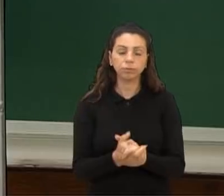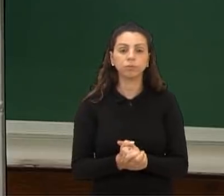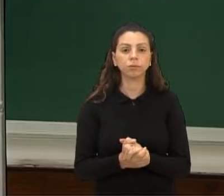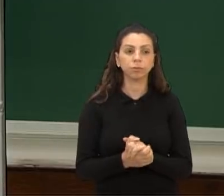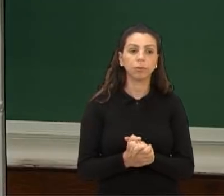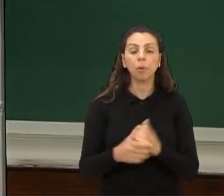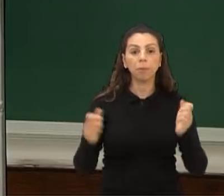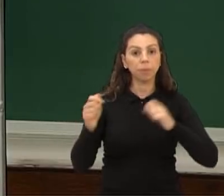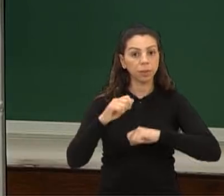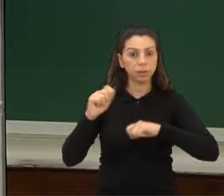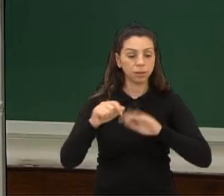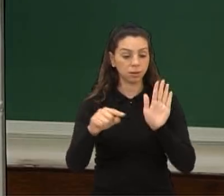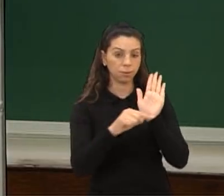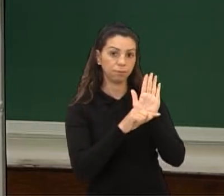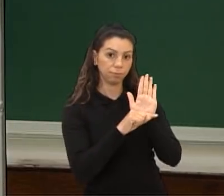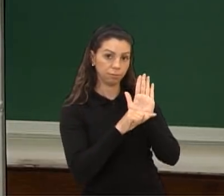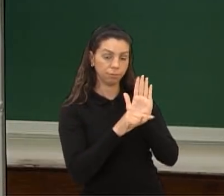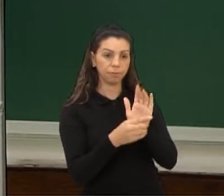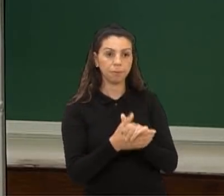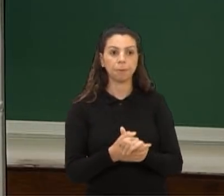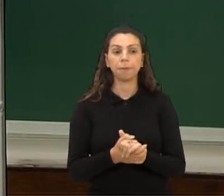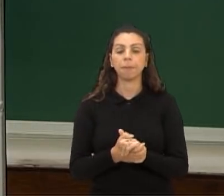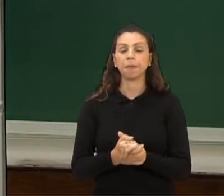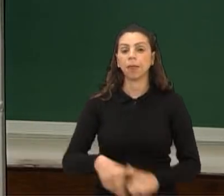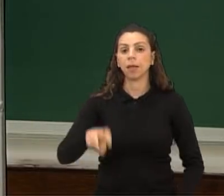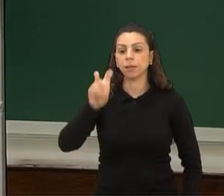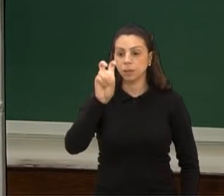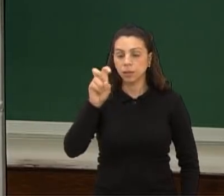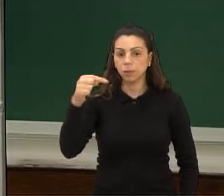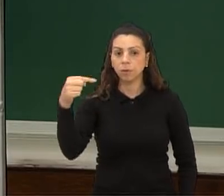ficou 2,750, quanto